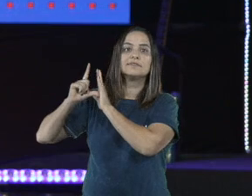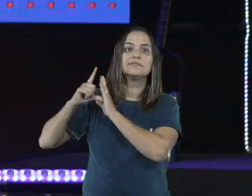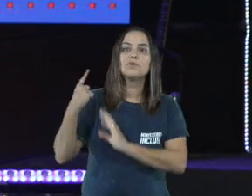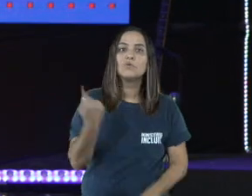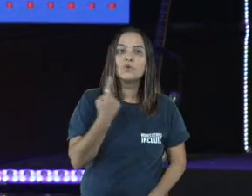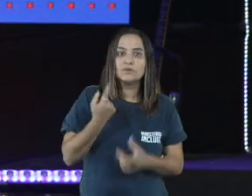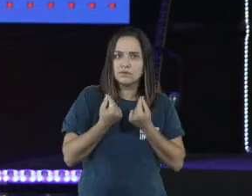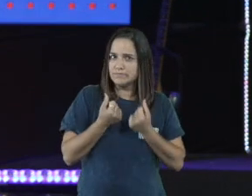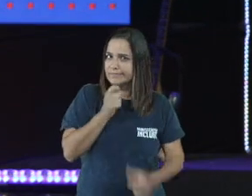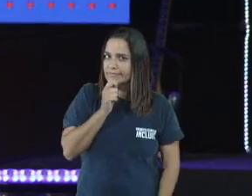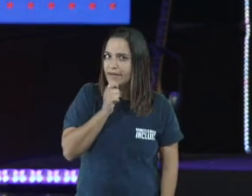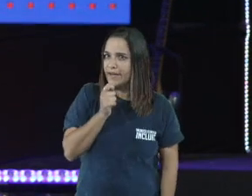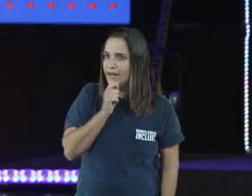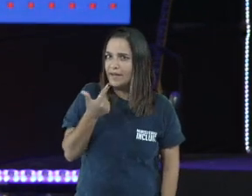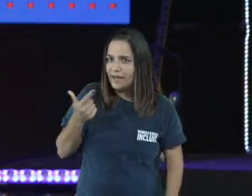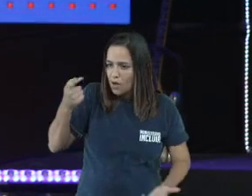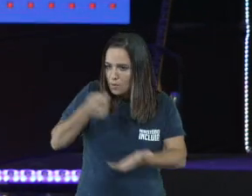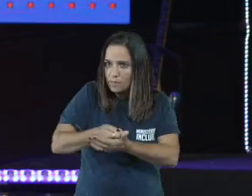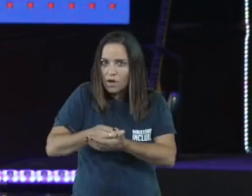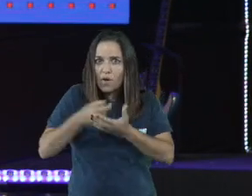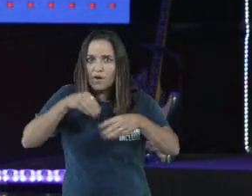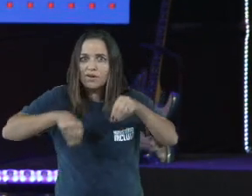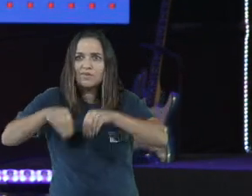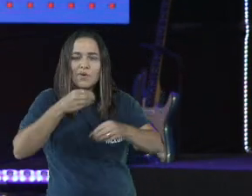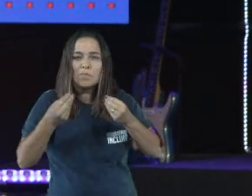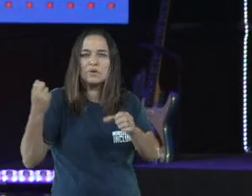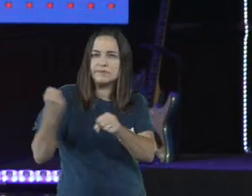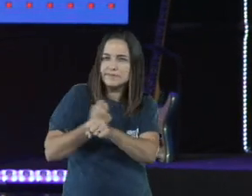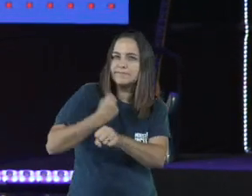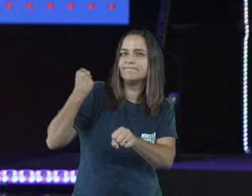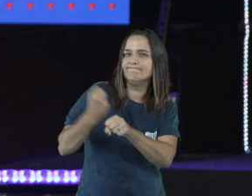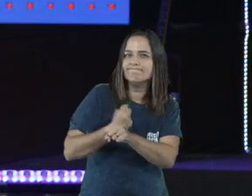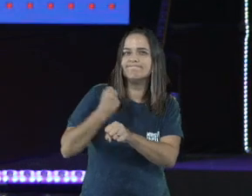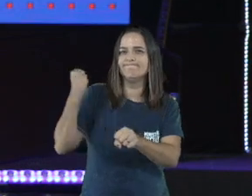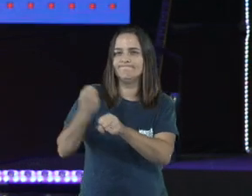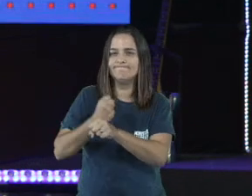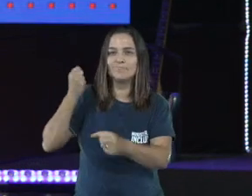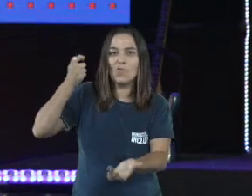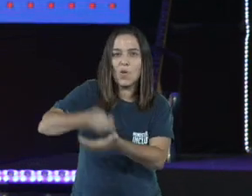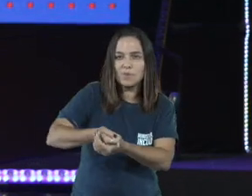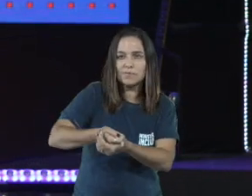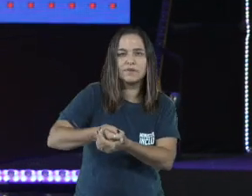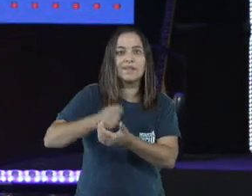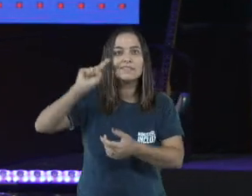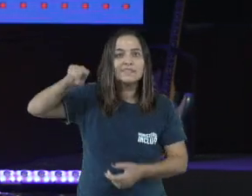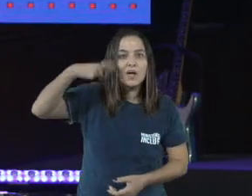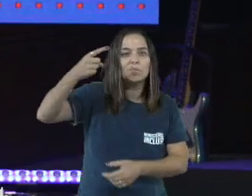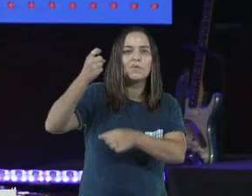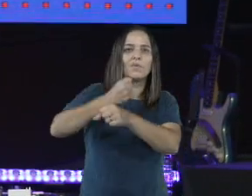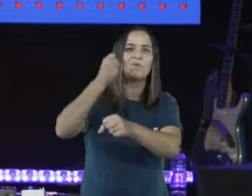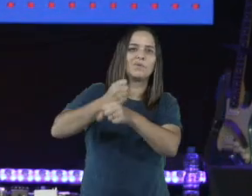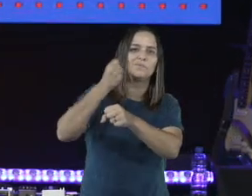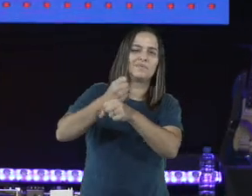tudo aquilo e construir não tínhamos mesmo mas nós fomos para dentro e eu não precisam de campanha